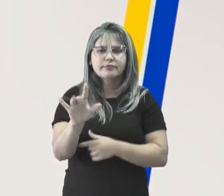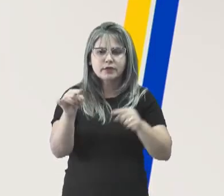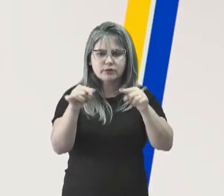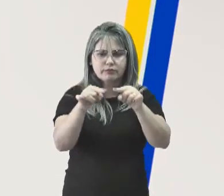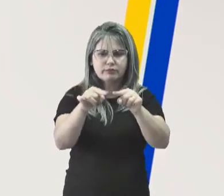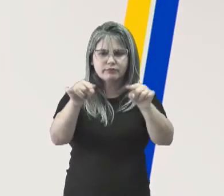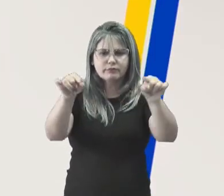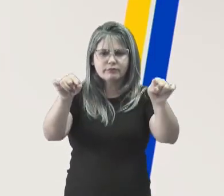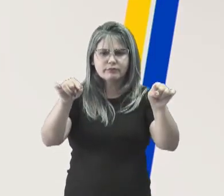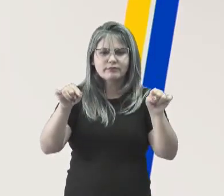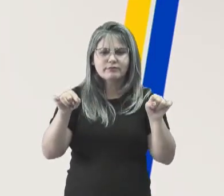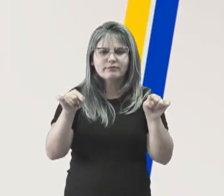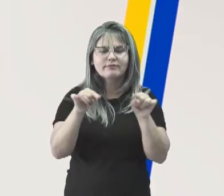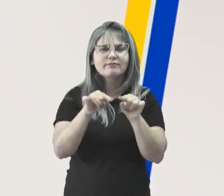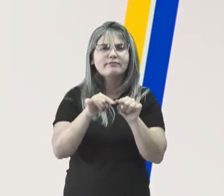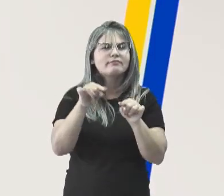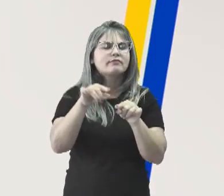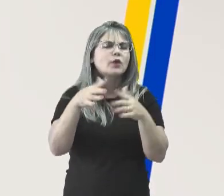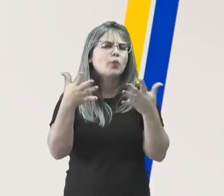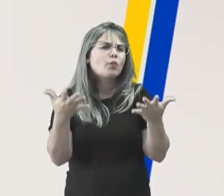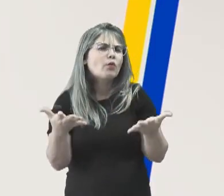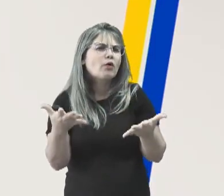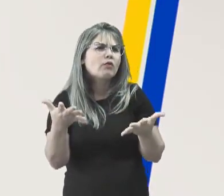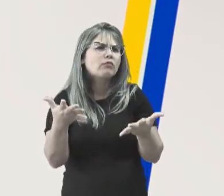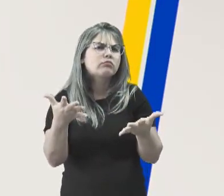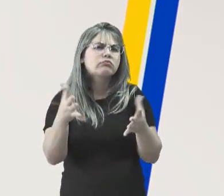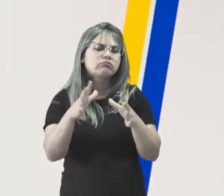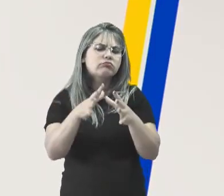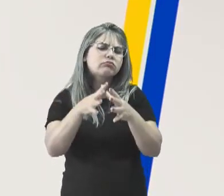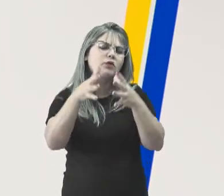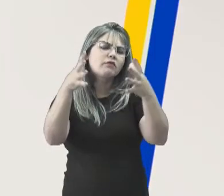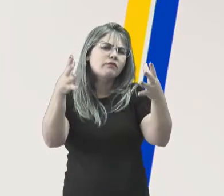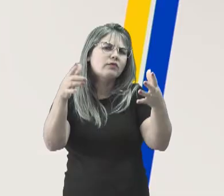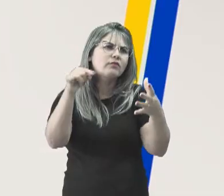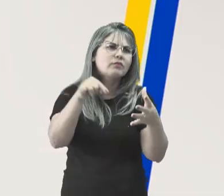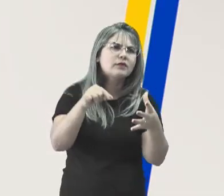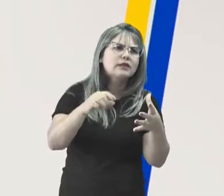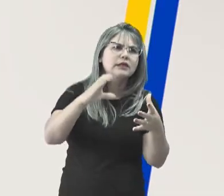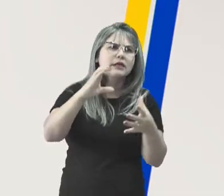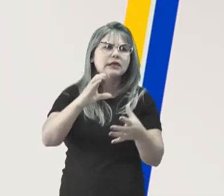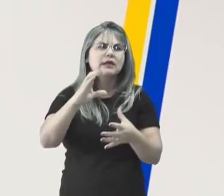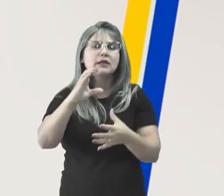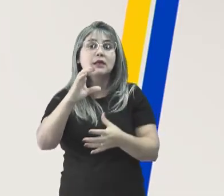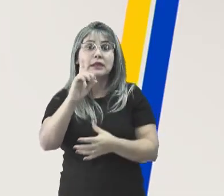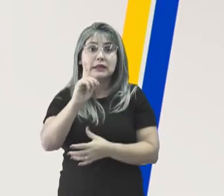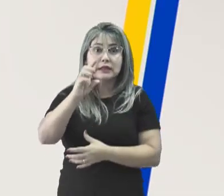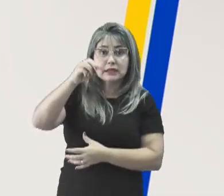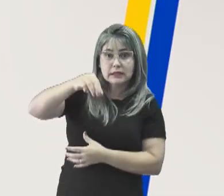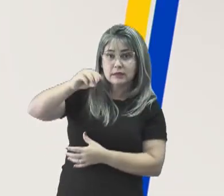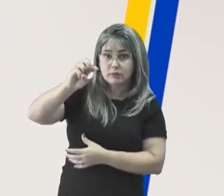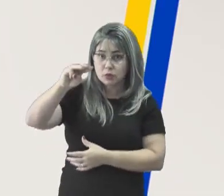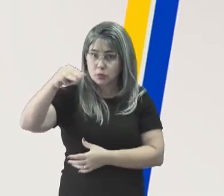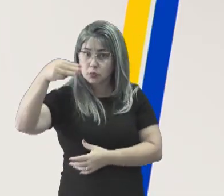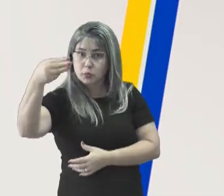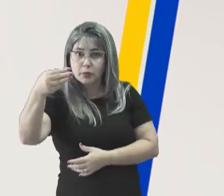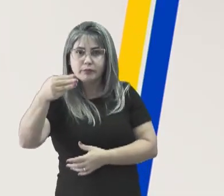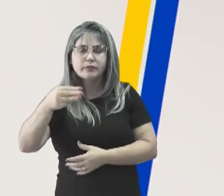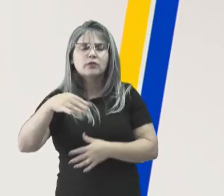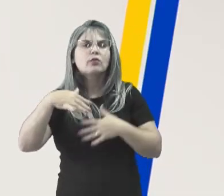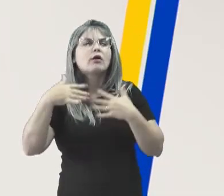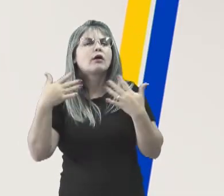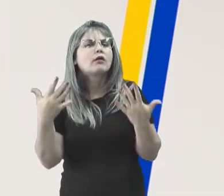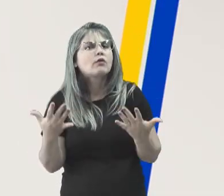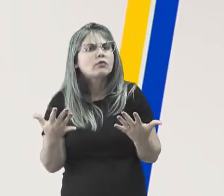em decímetros cúbicos é? Letra A, 160. Letra B,